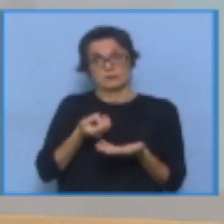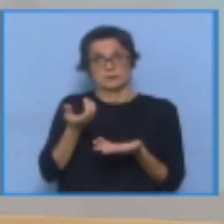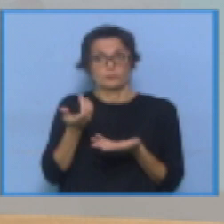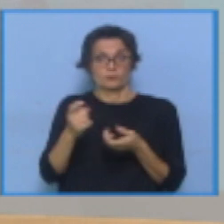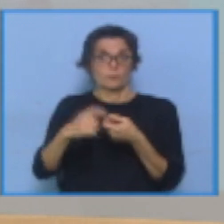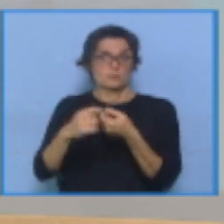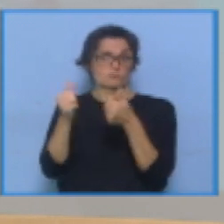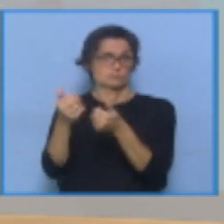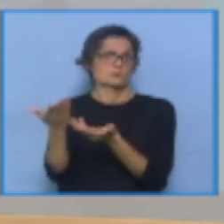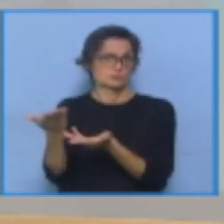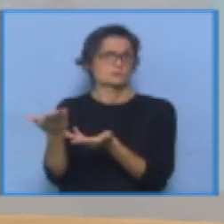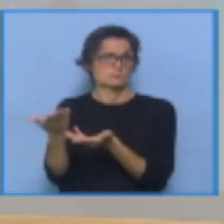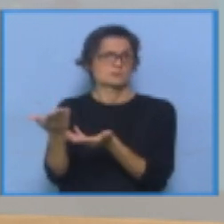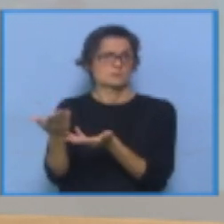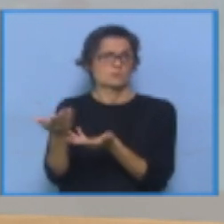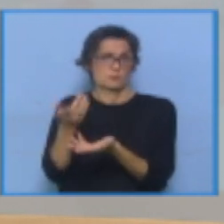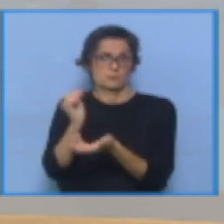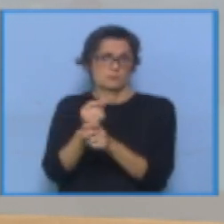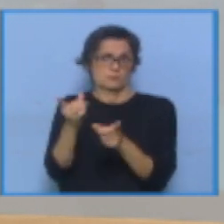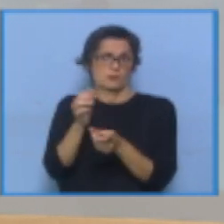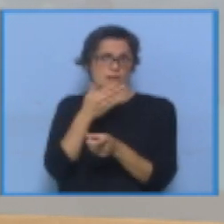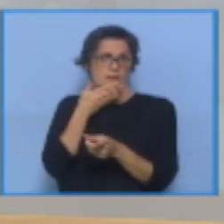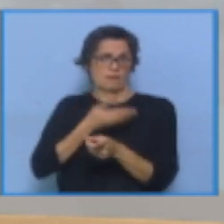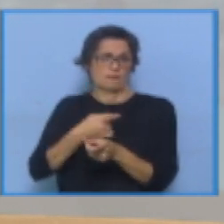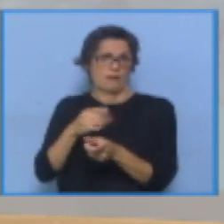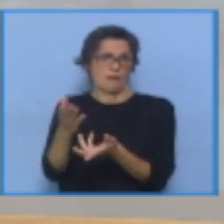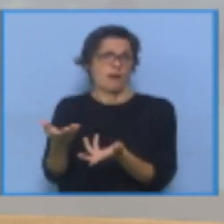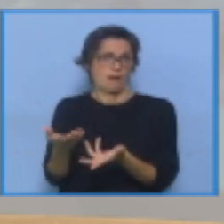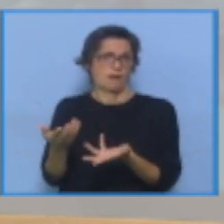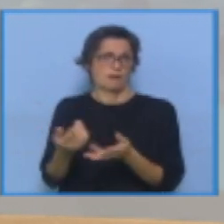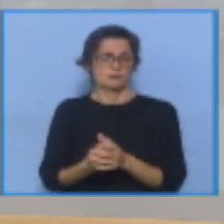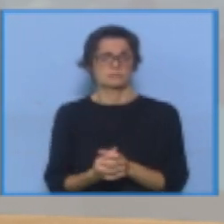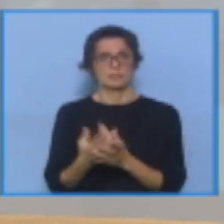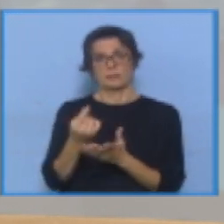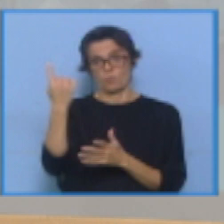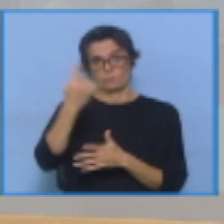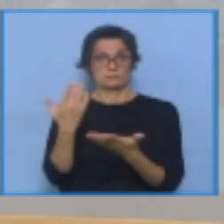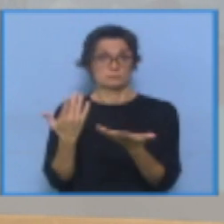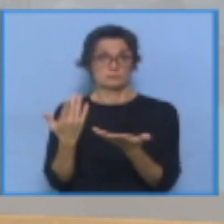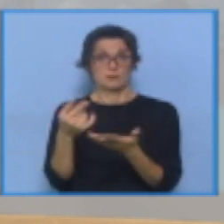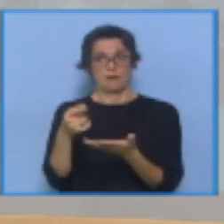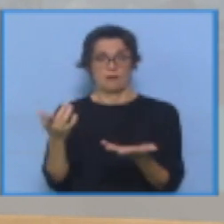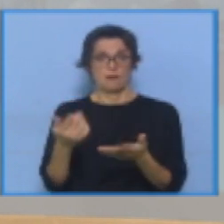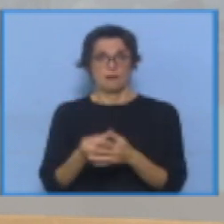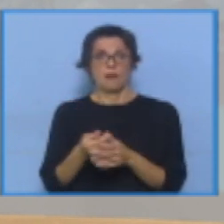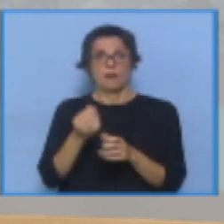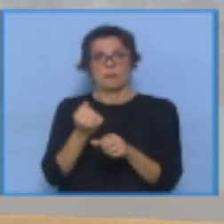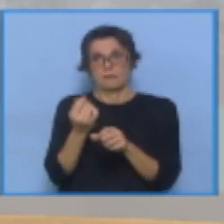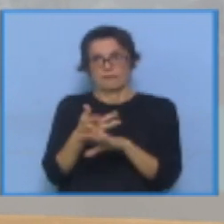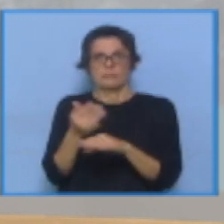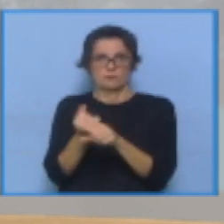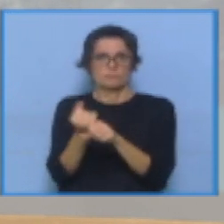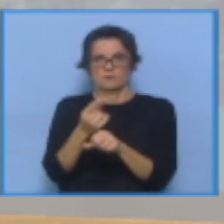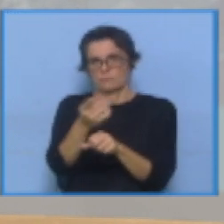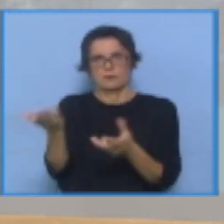desta realidade, porque há esta experiência direta e esta autoridade que lhes vem do trabalho dos seus colaboradores em todo o